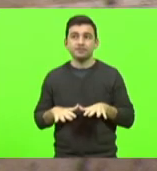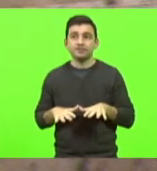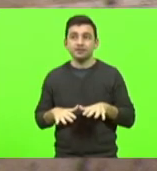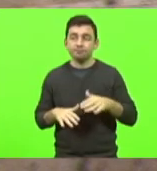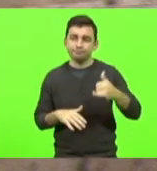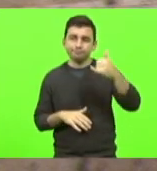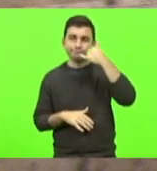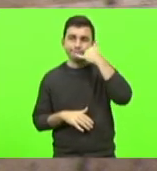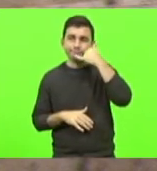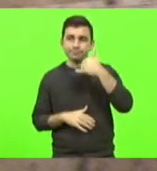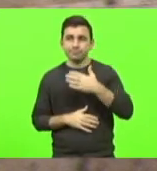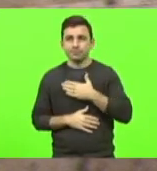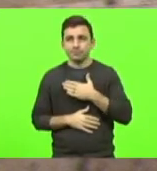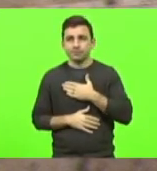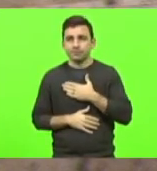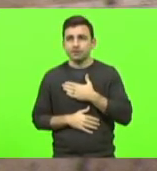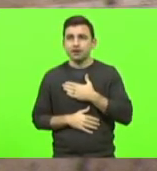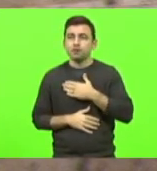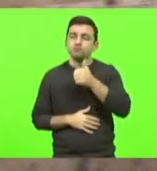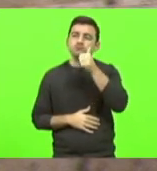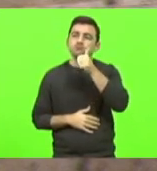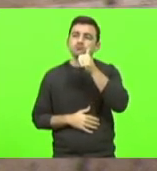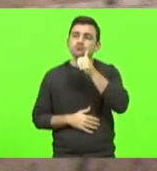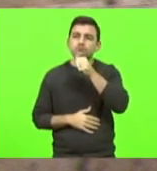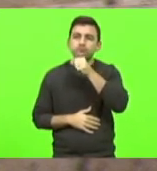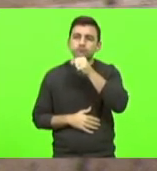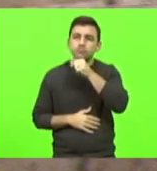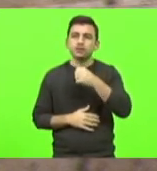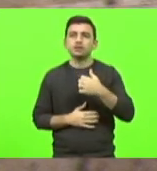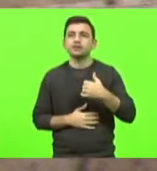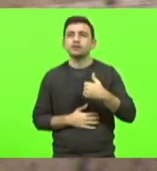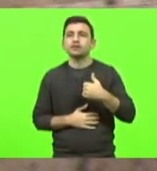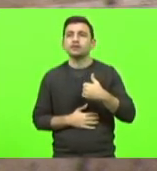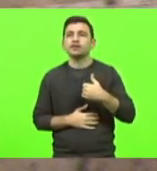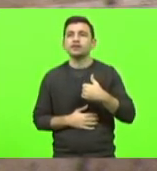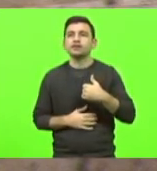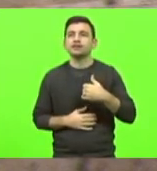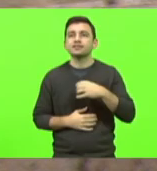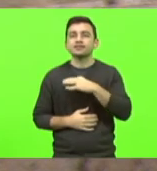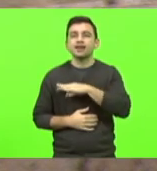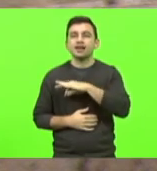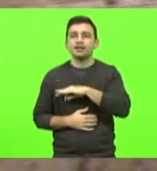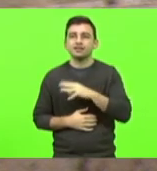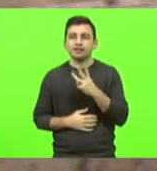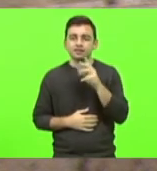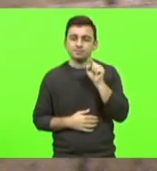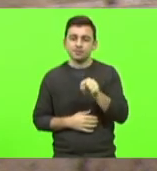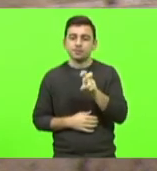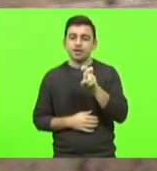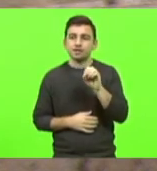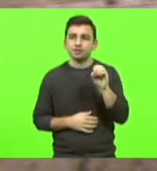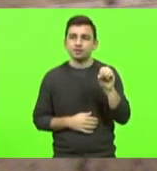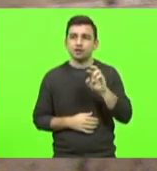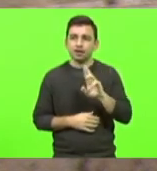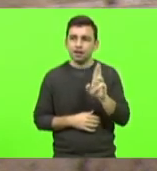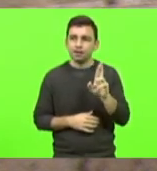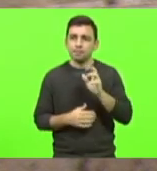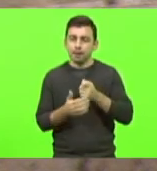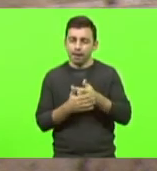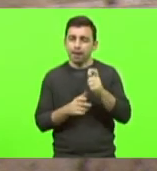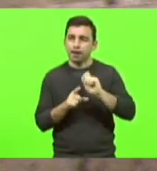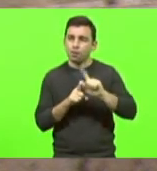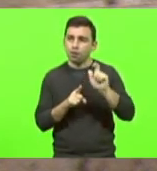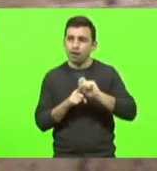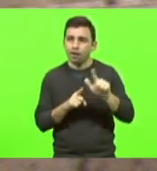telefonema coloco sempre atendo de uma Senhorinha que ganha Exatamente isso 3500 reais dizendo que paga aluguel e